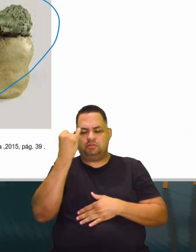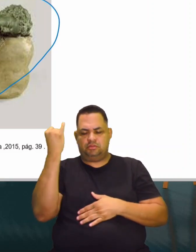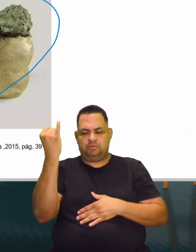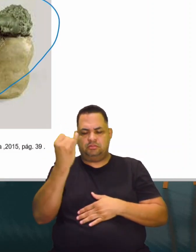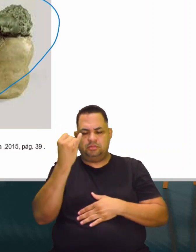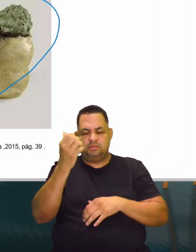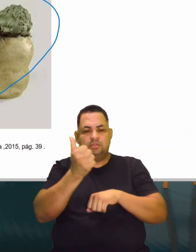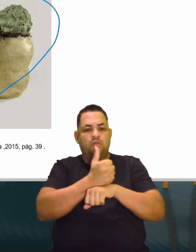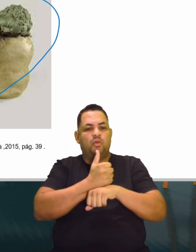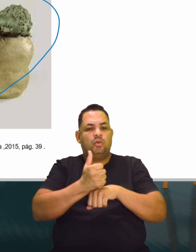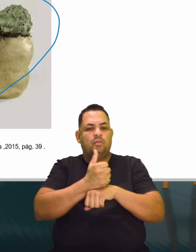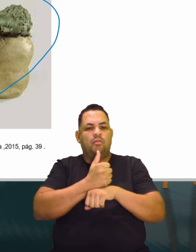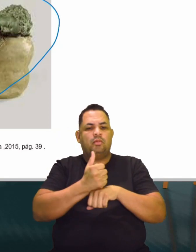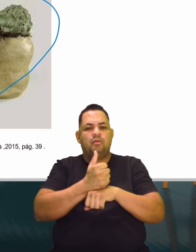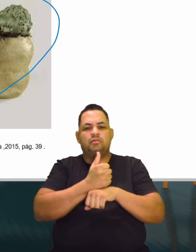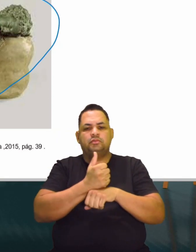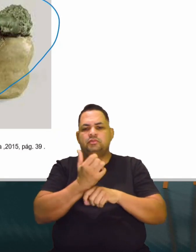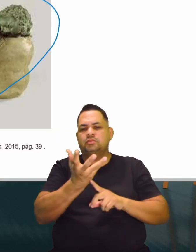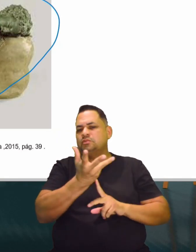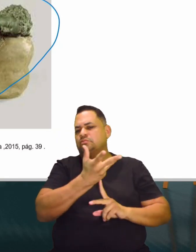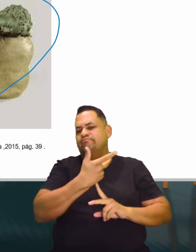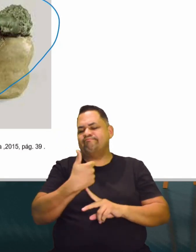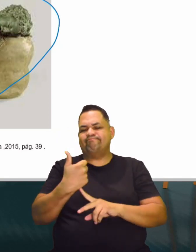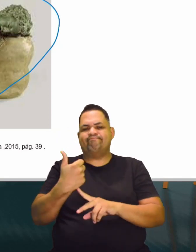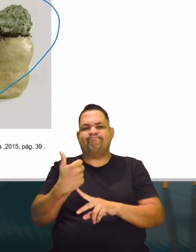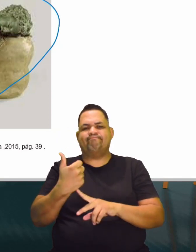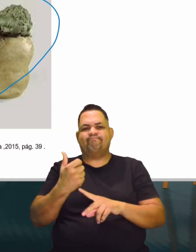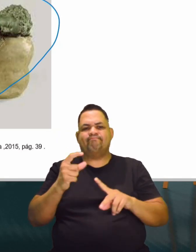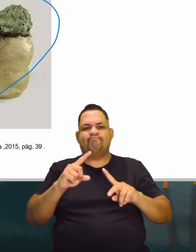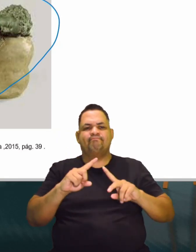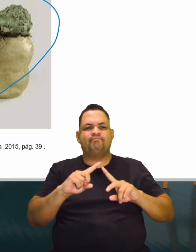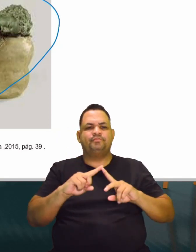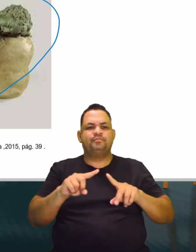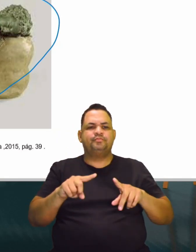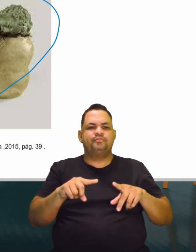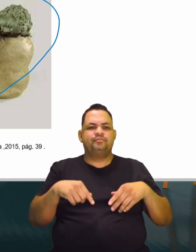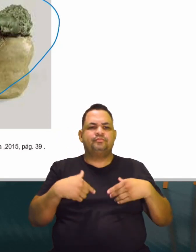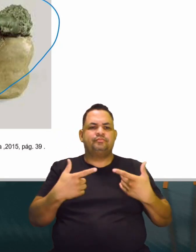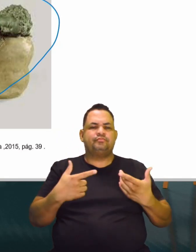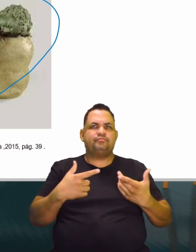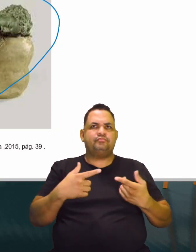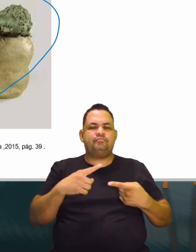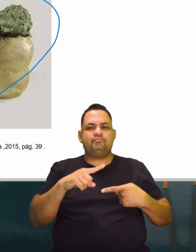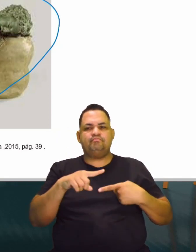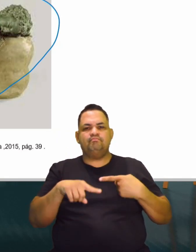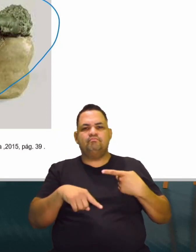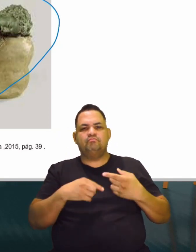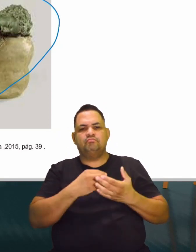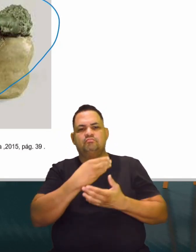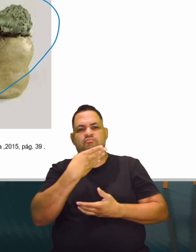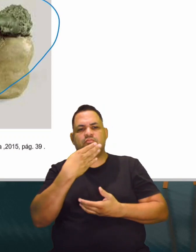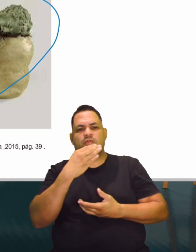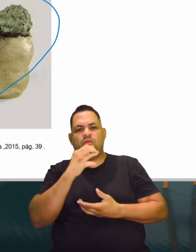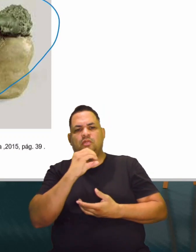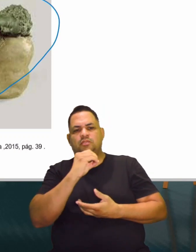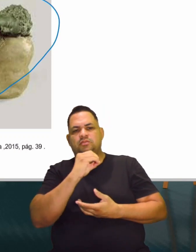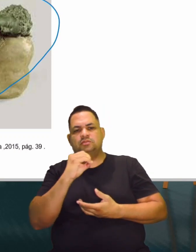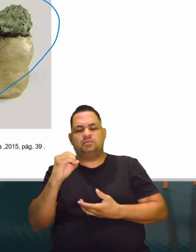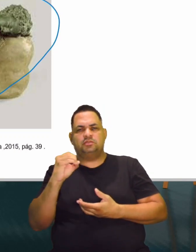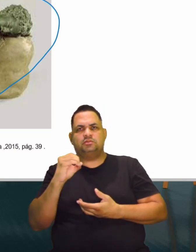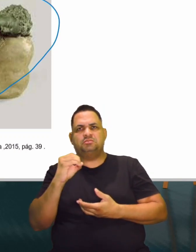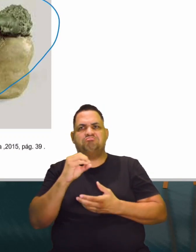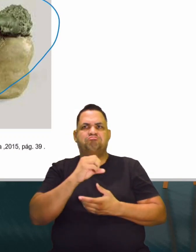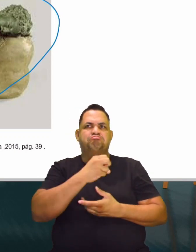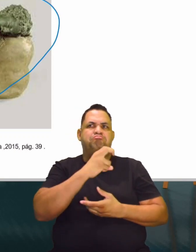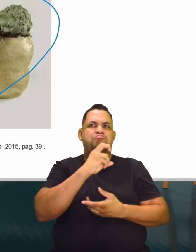arcaico, né? Um período mais distante. Porém, ali por volta de 400 anos, 500 anos,